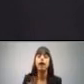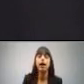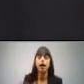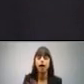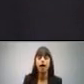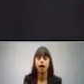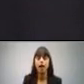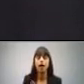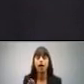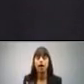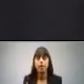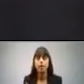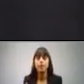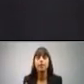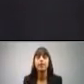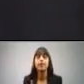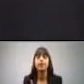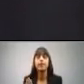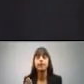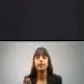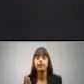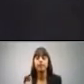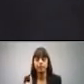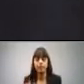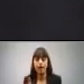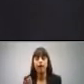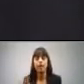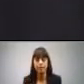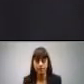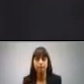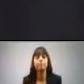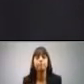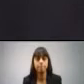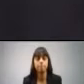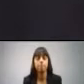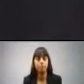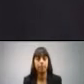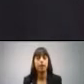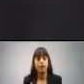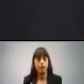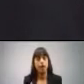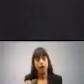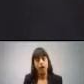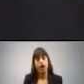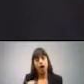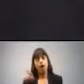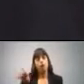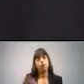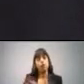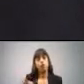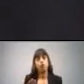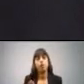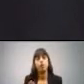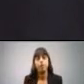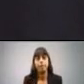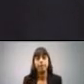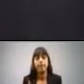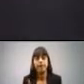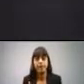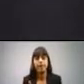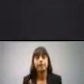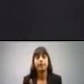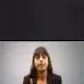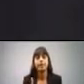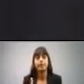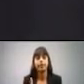Data do Hospital Albert Einstein, a qual coordena atualmente o projeto Big Data e Inovação para o Ministério da